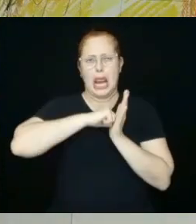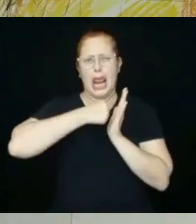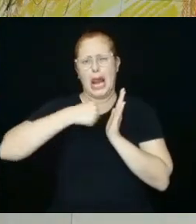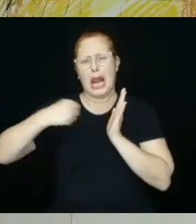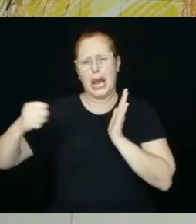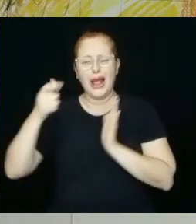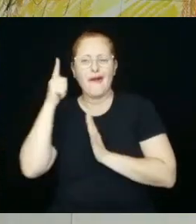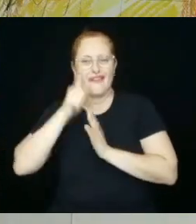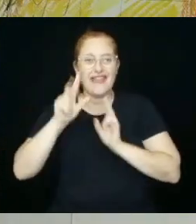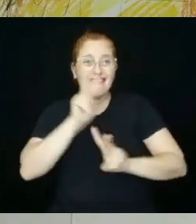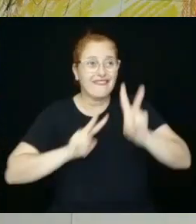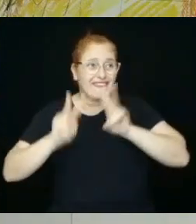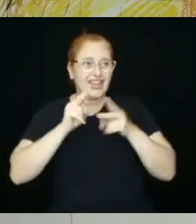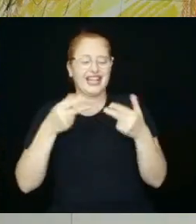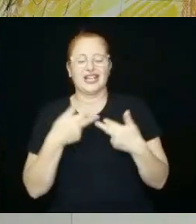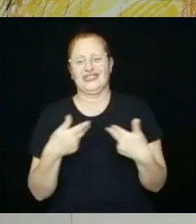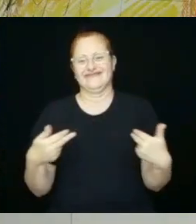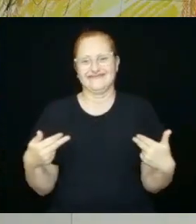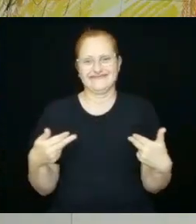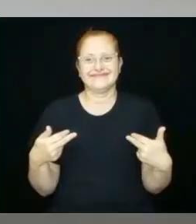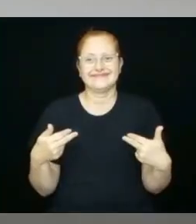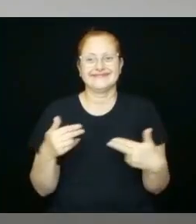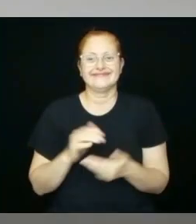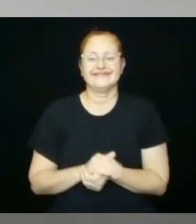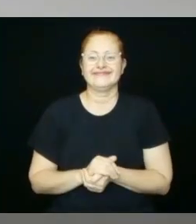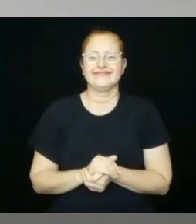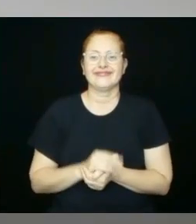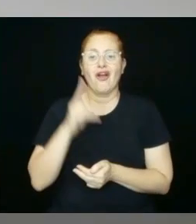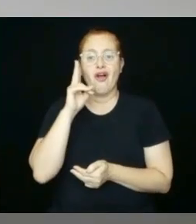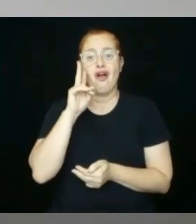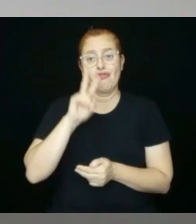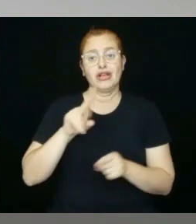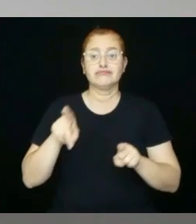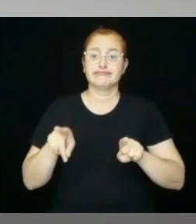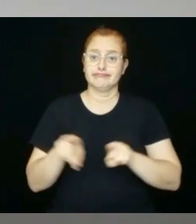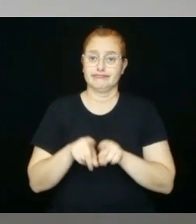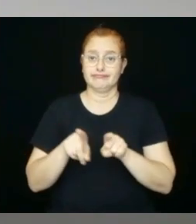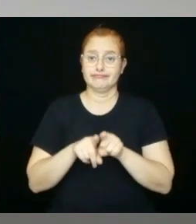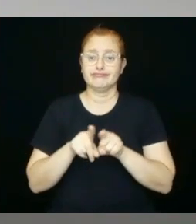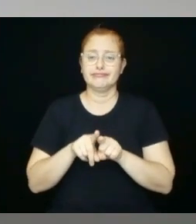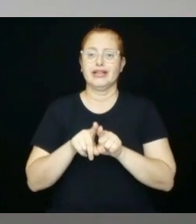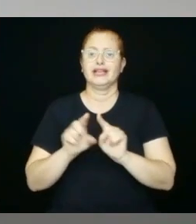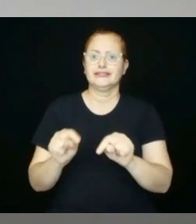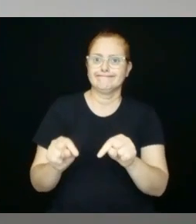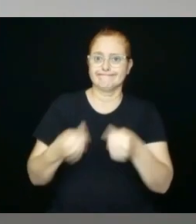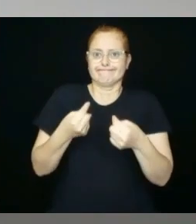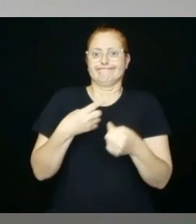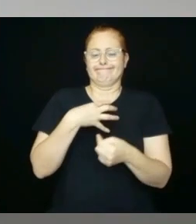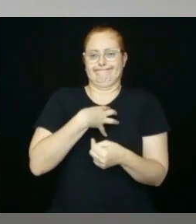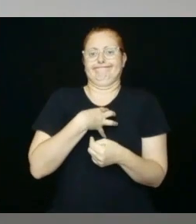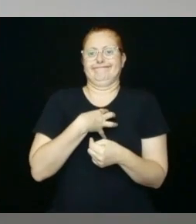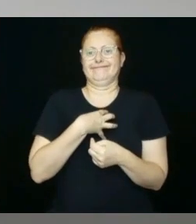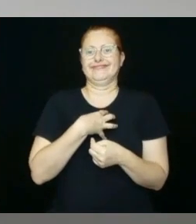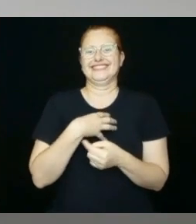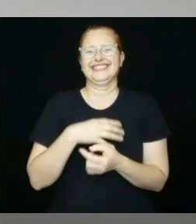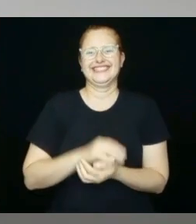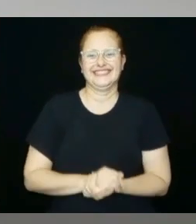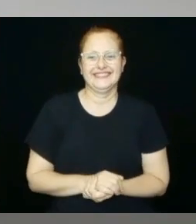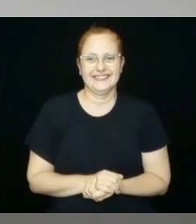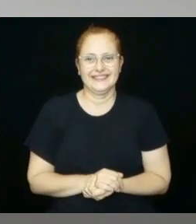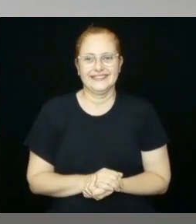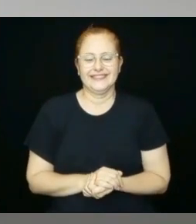janela para poder olhar para as coisas. Então eu vi ao mesmo tempo assim um certo desafio, dá